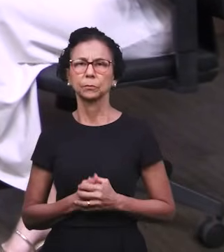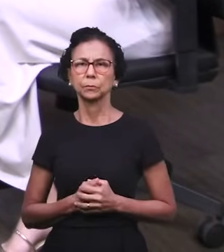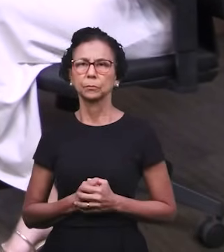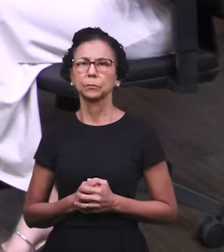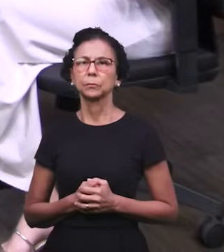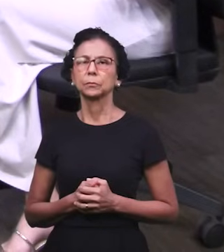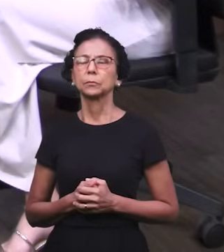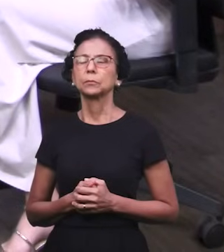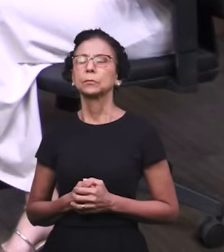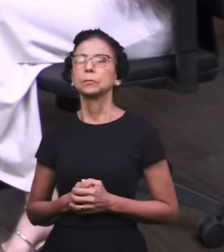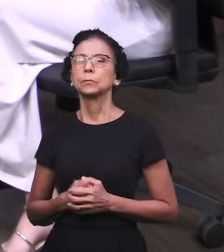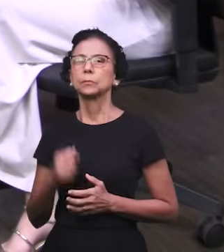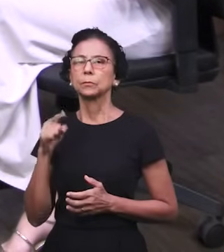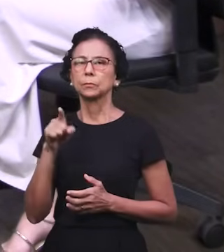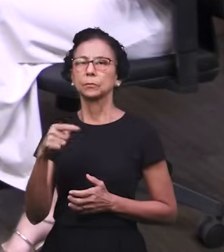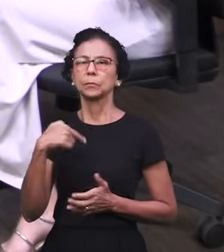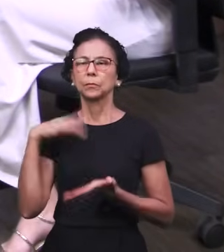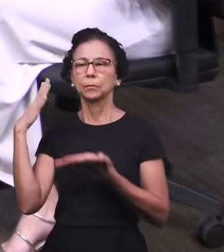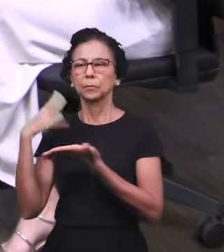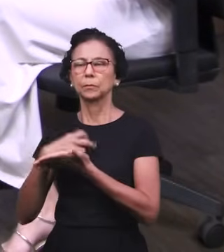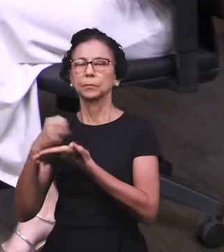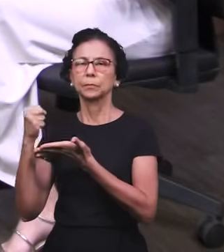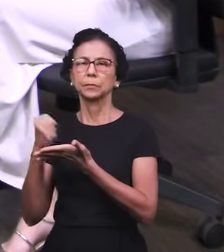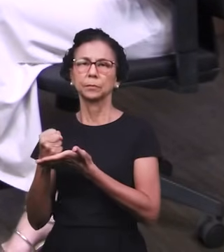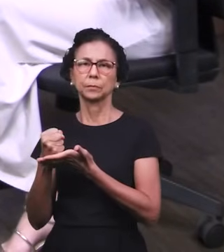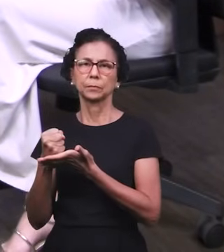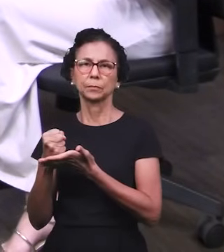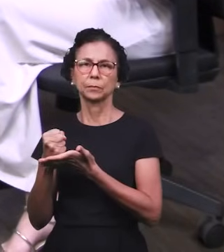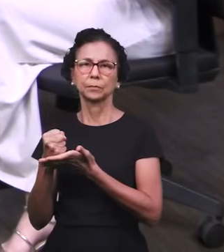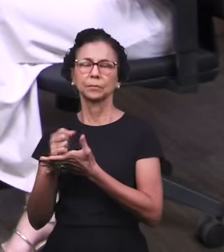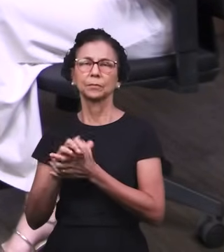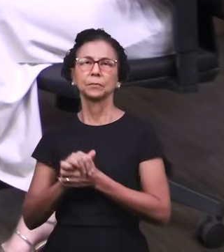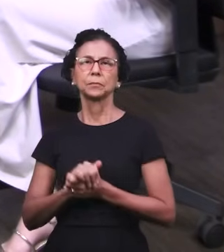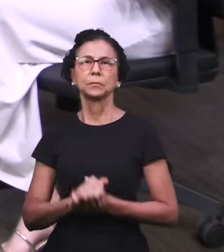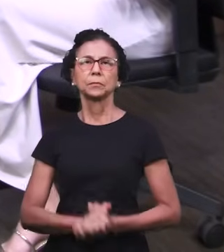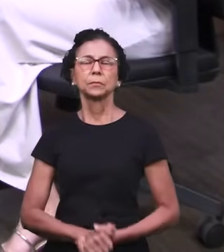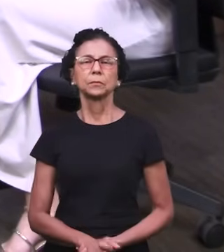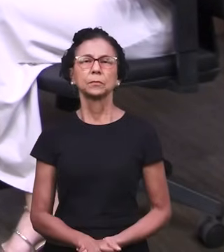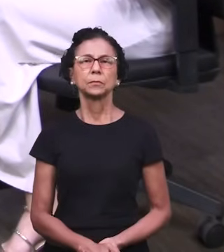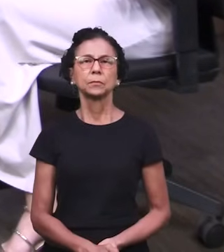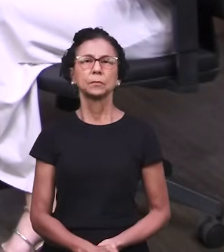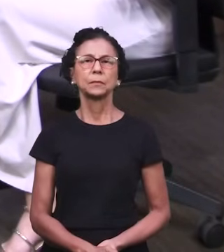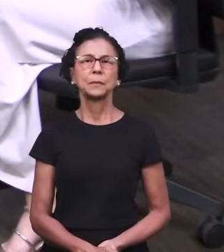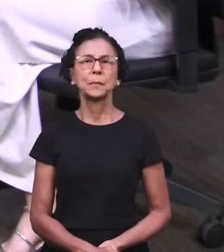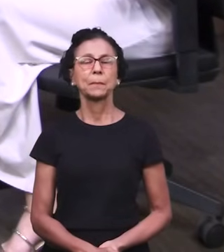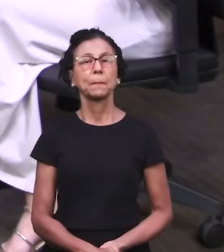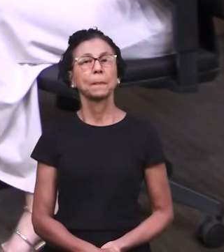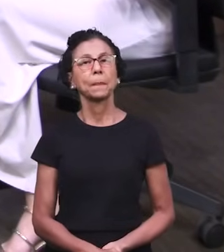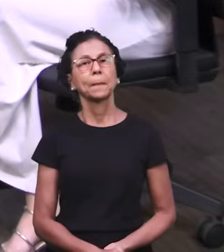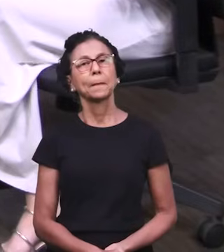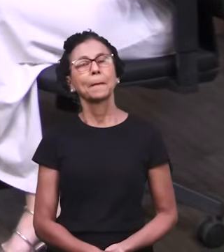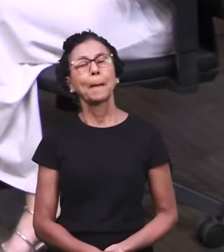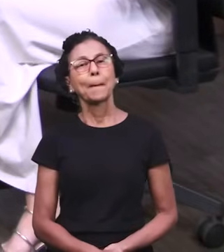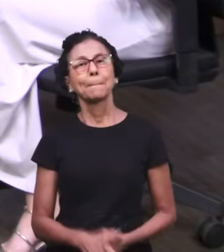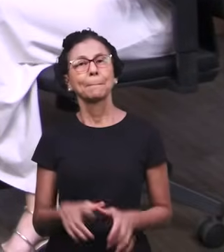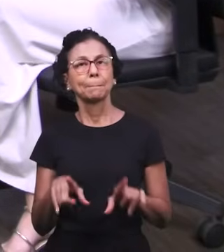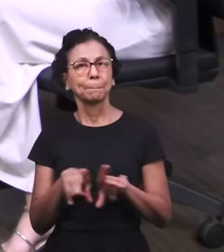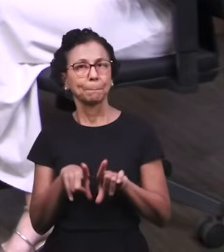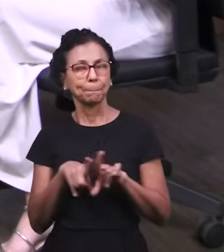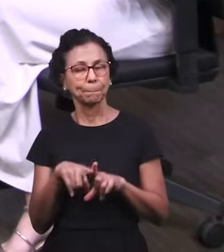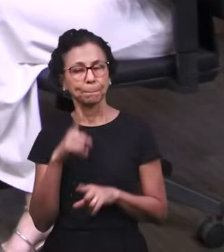inclusive, identificar o seguinte: durante todo o Velho Testamento, o Senhor Deus